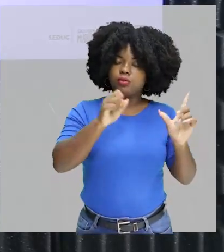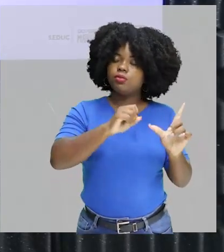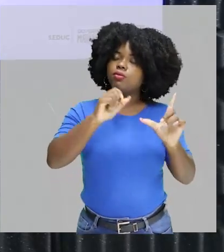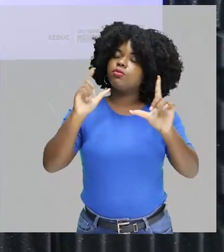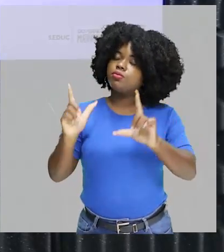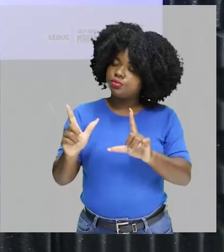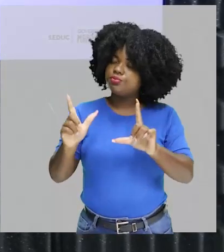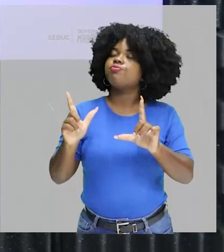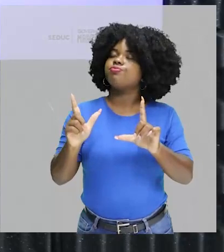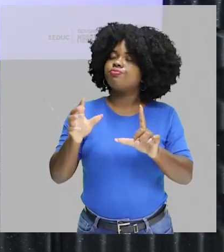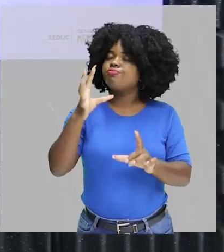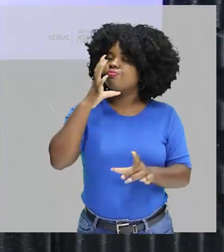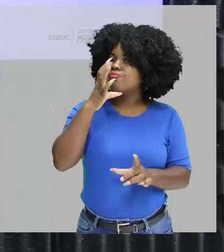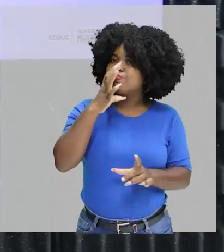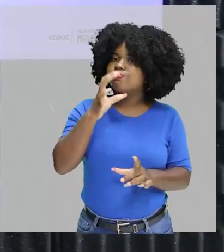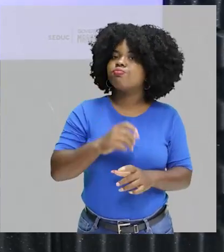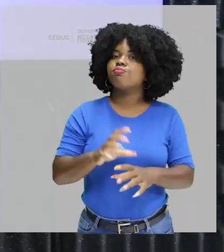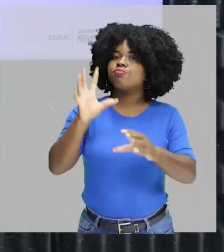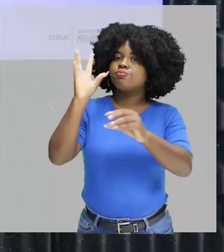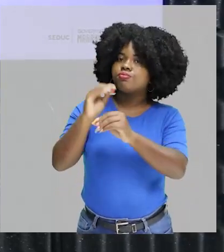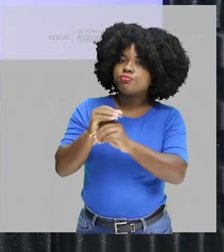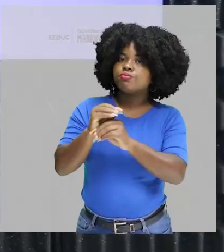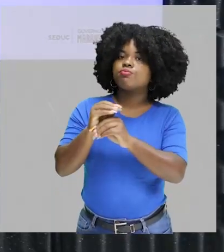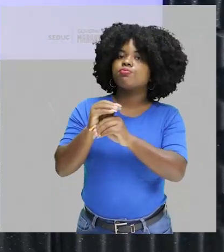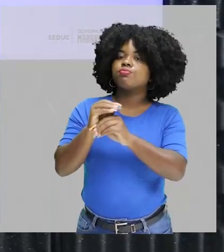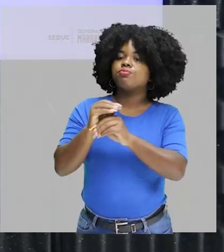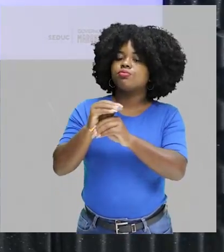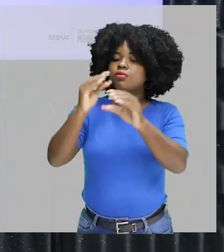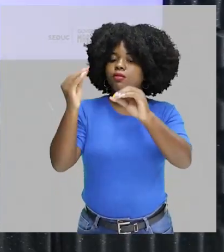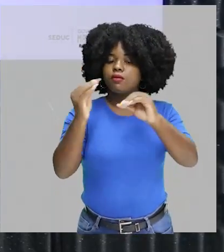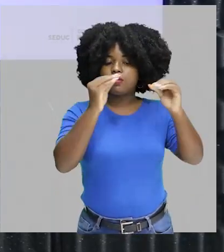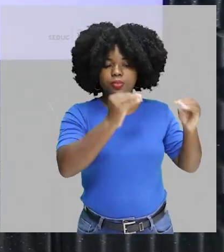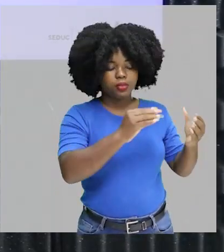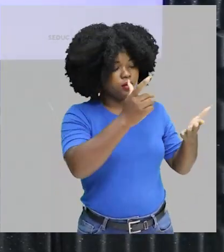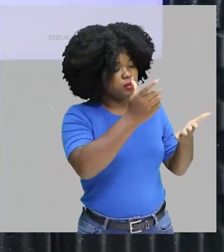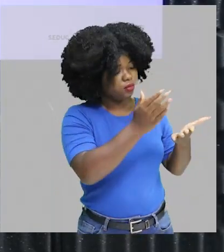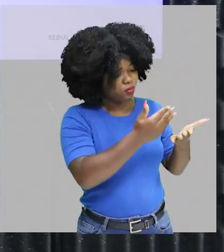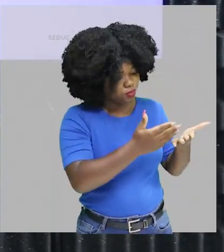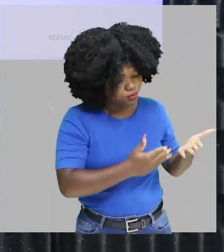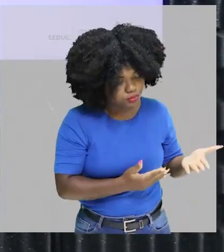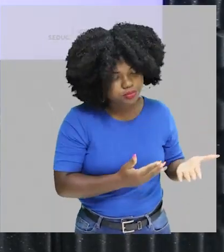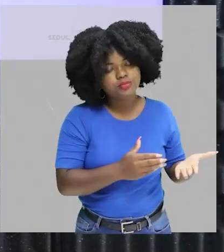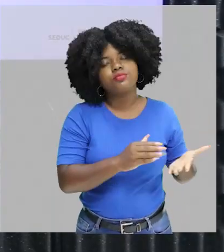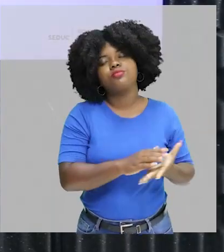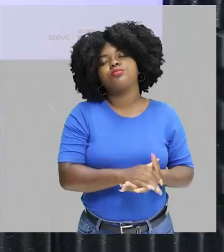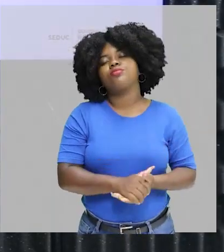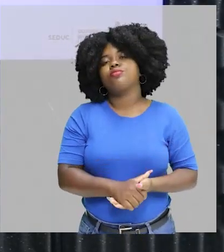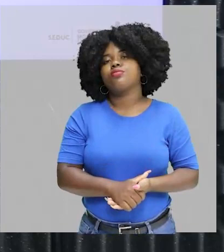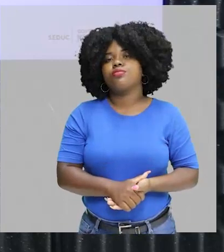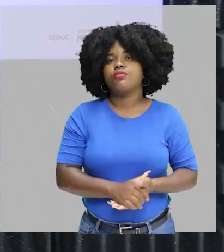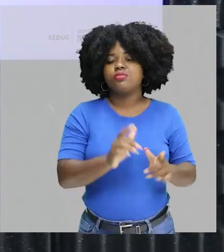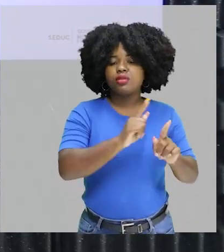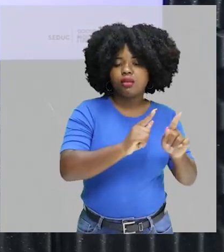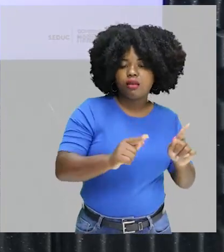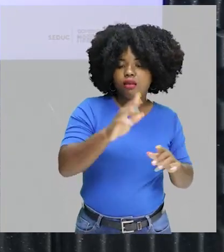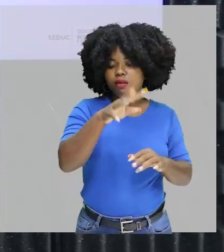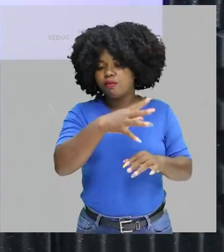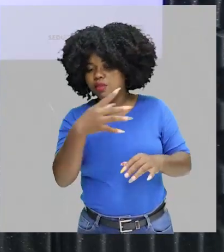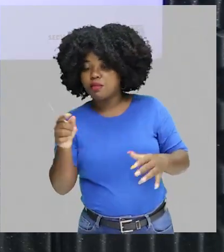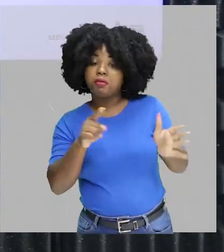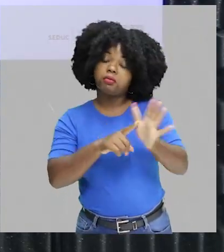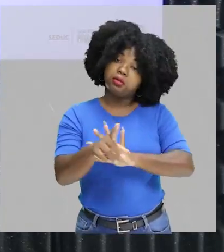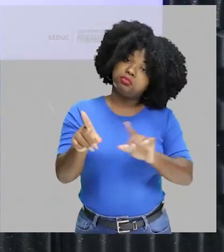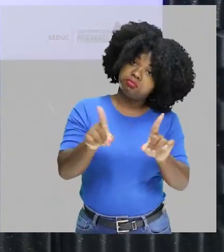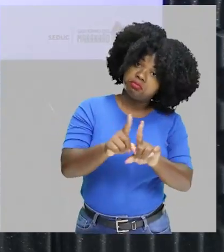você está lá prestando atenção na aula, você vai printar a tela e passar essas informações, gráfico, tabela, uma